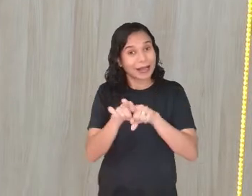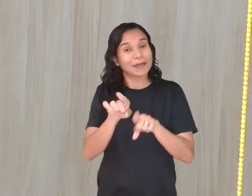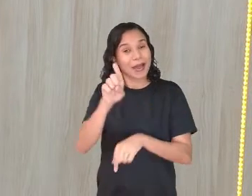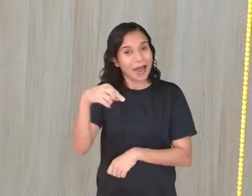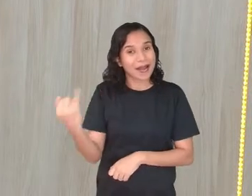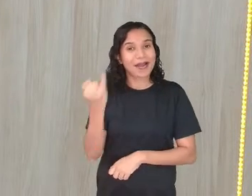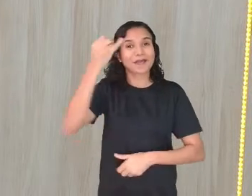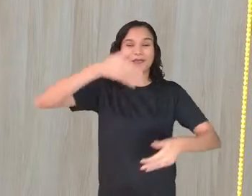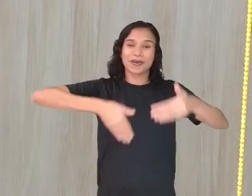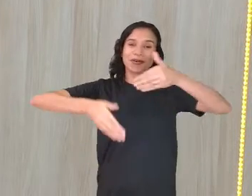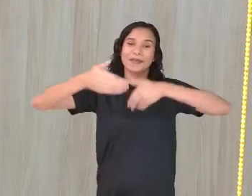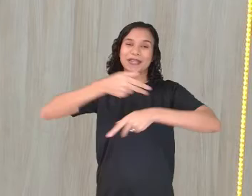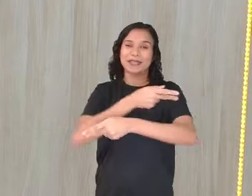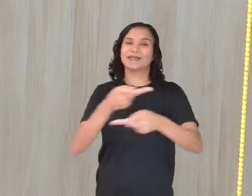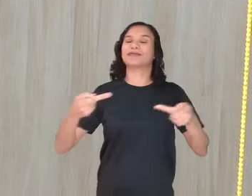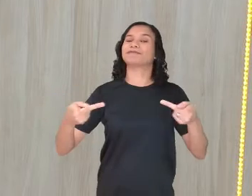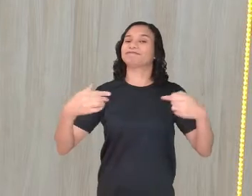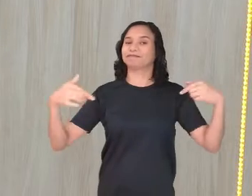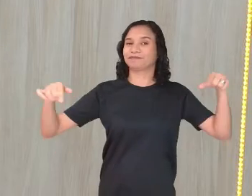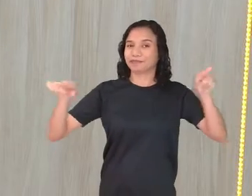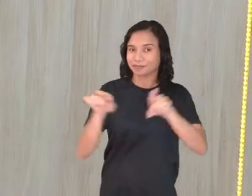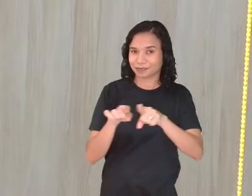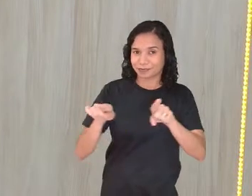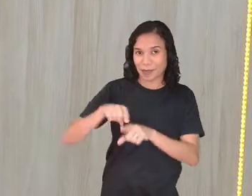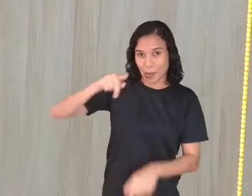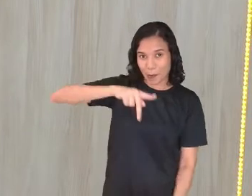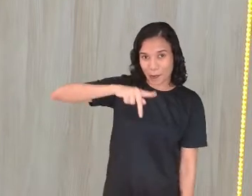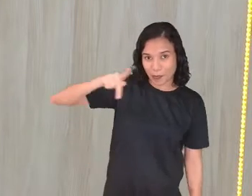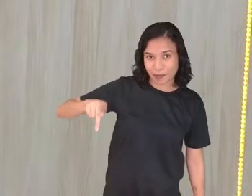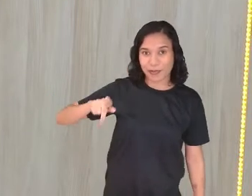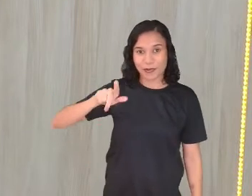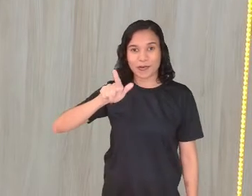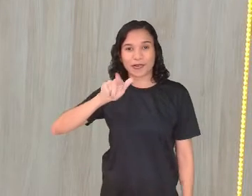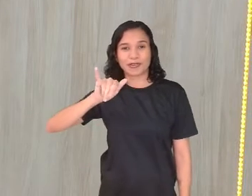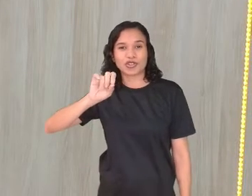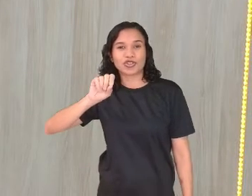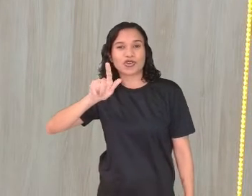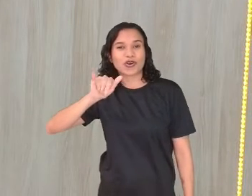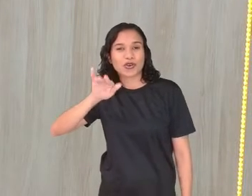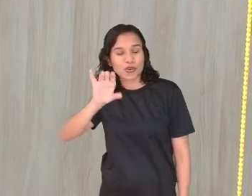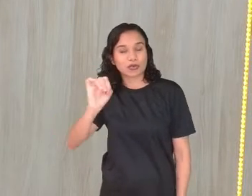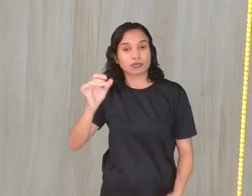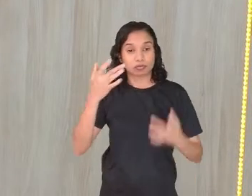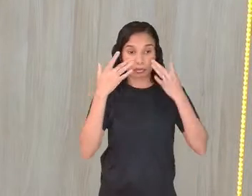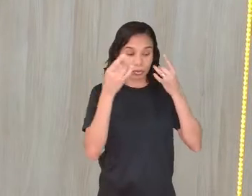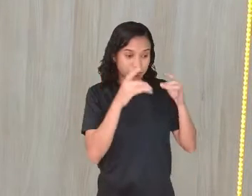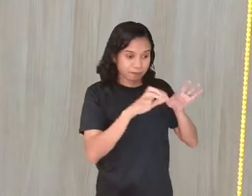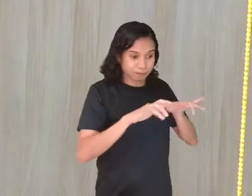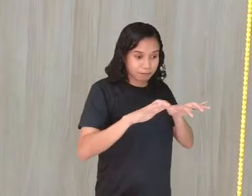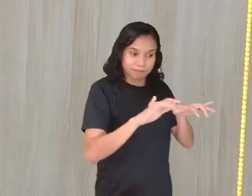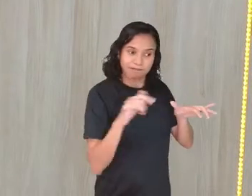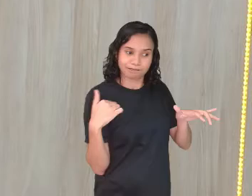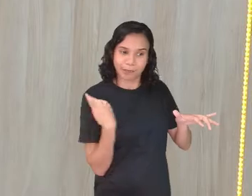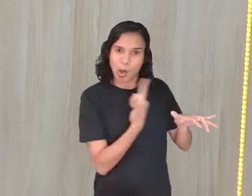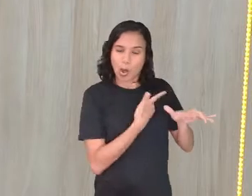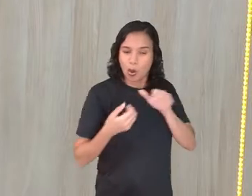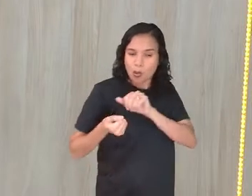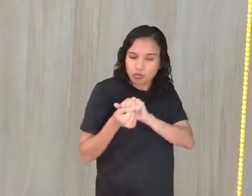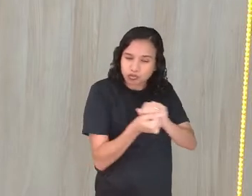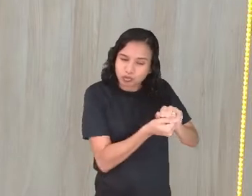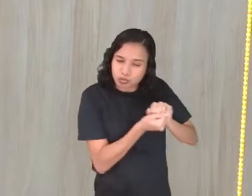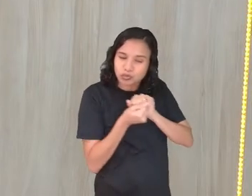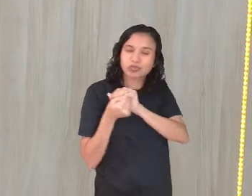essa participação de vocês. E o professor Giorgio vai estar atento ali no chat para a gente, em conjunto,